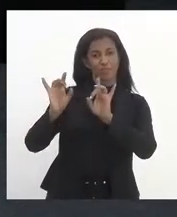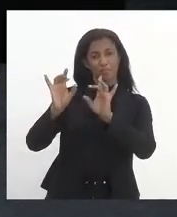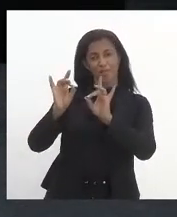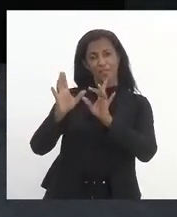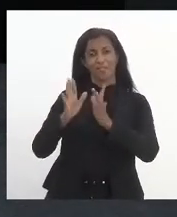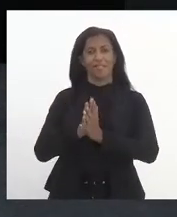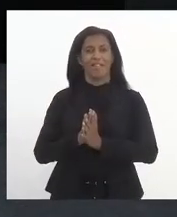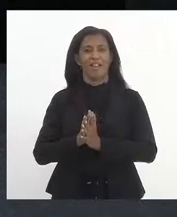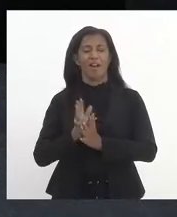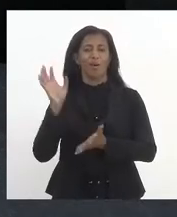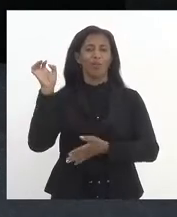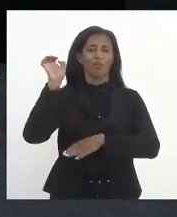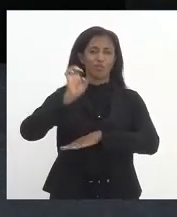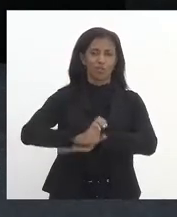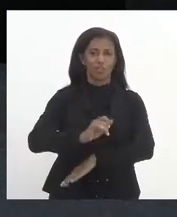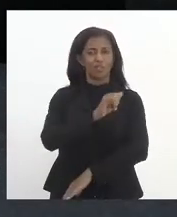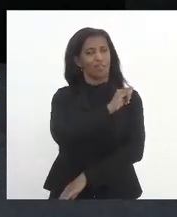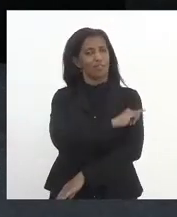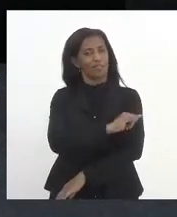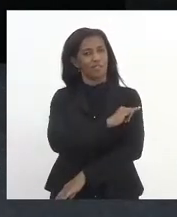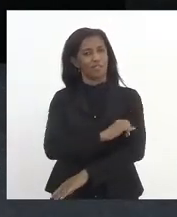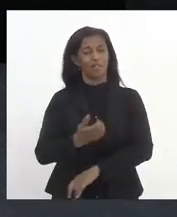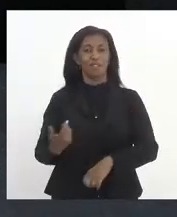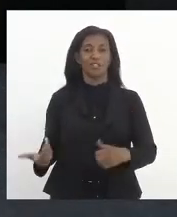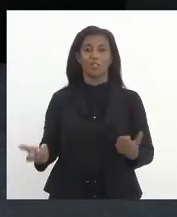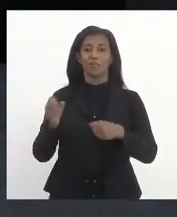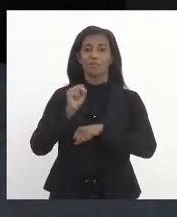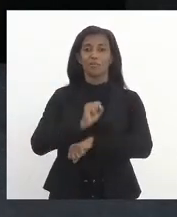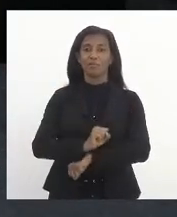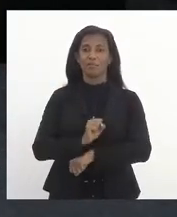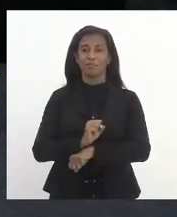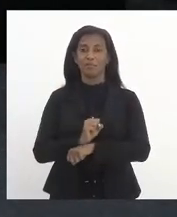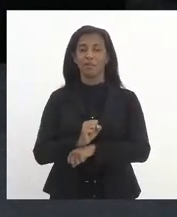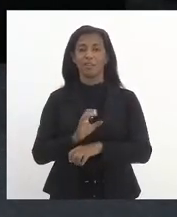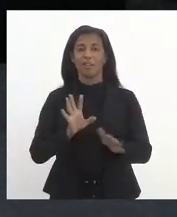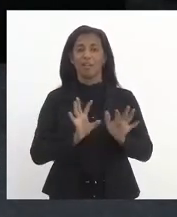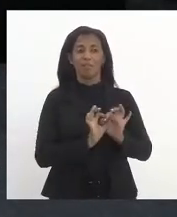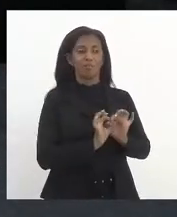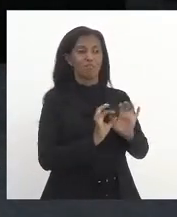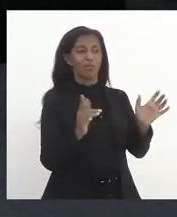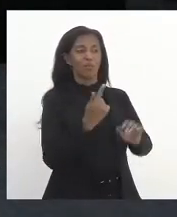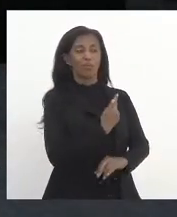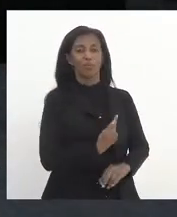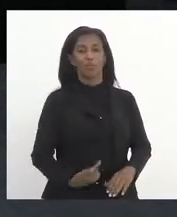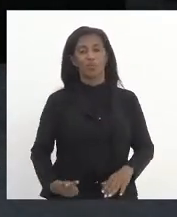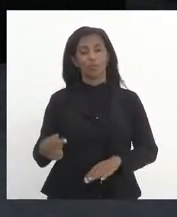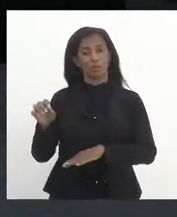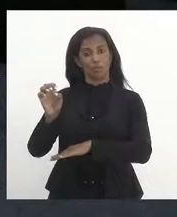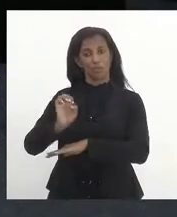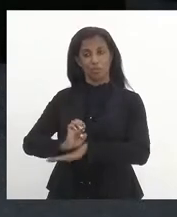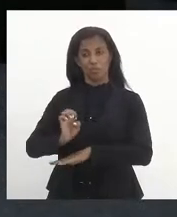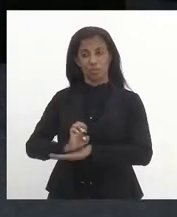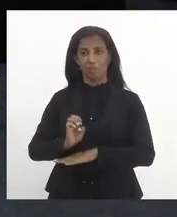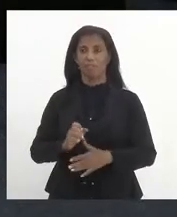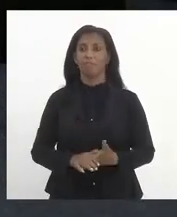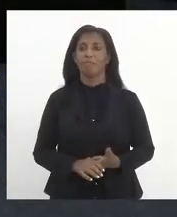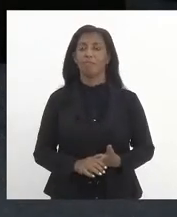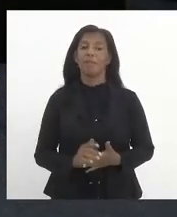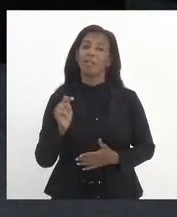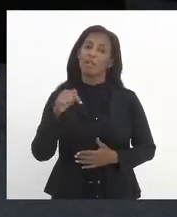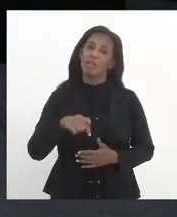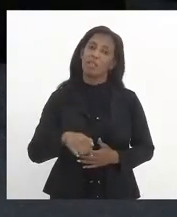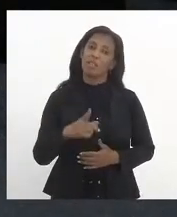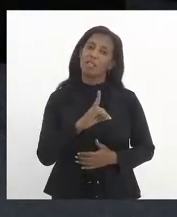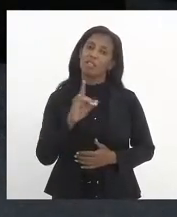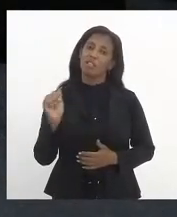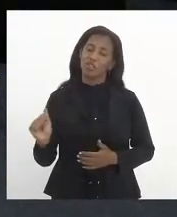orientado no estado do Rio de Janeiro. Estamos aguardando a sanção do governador do estado. E, nesse